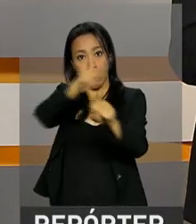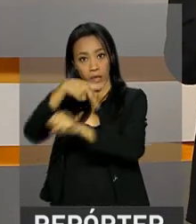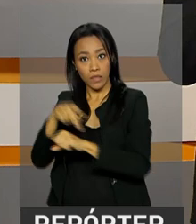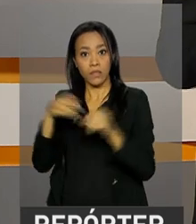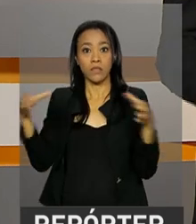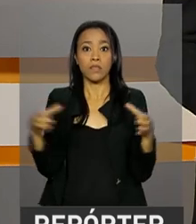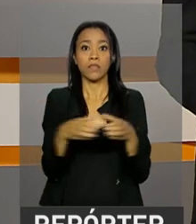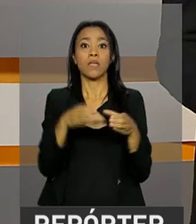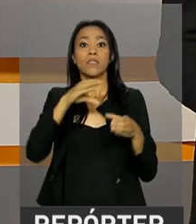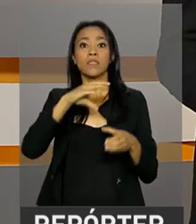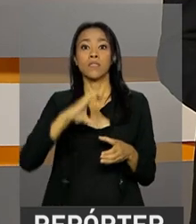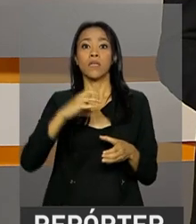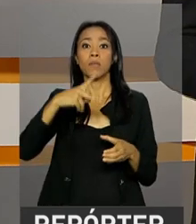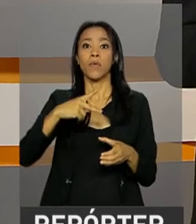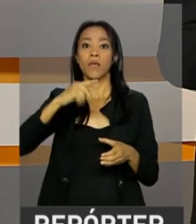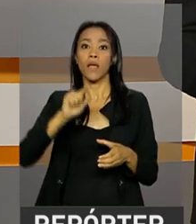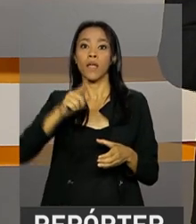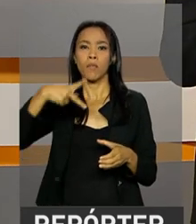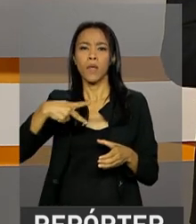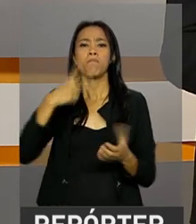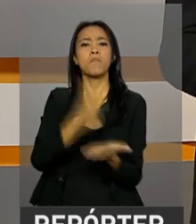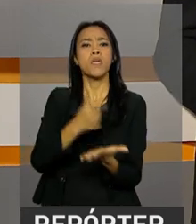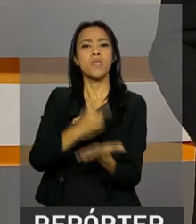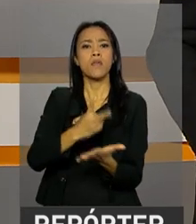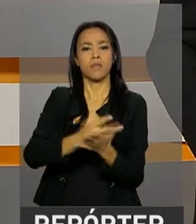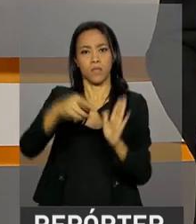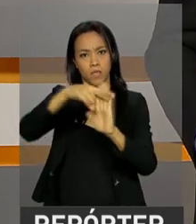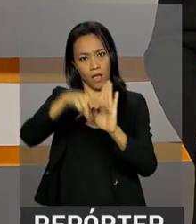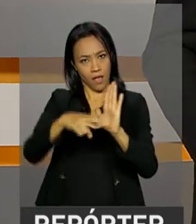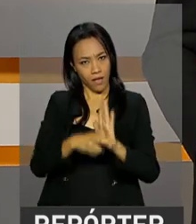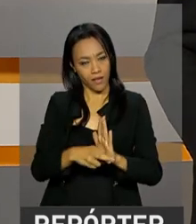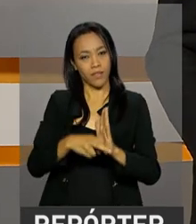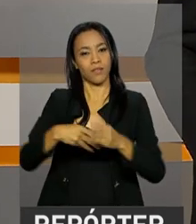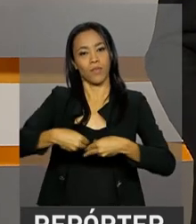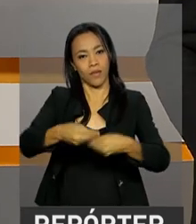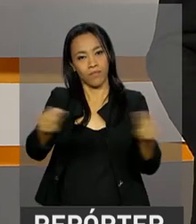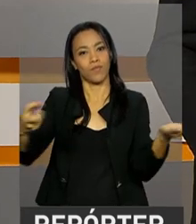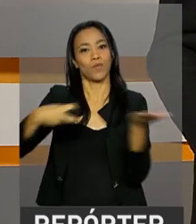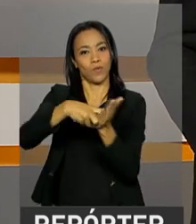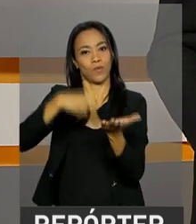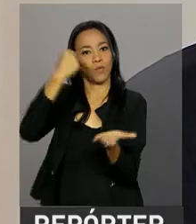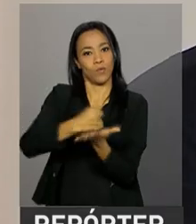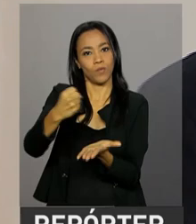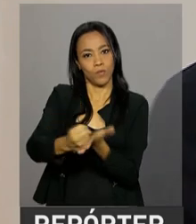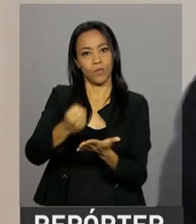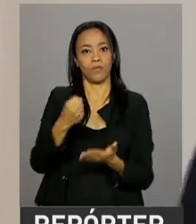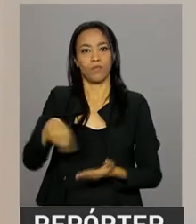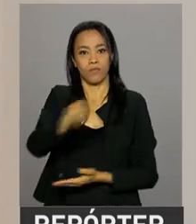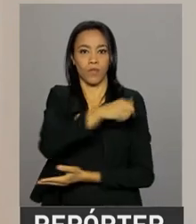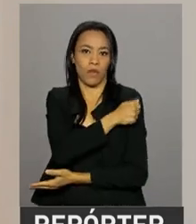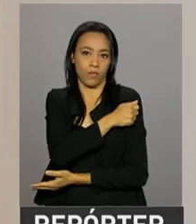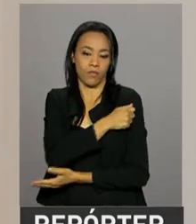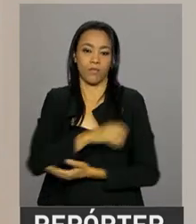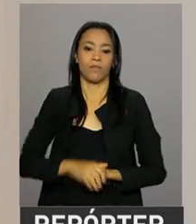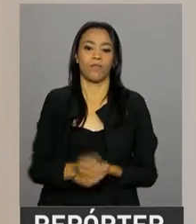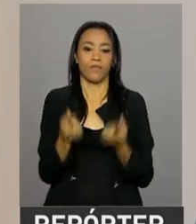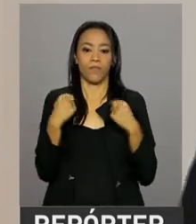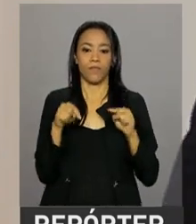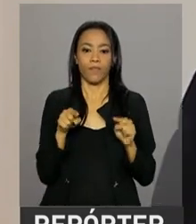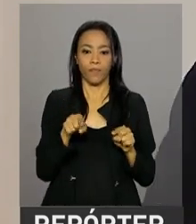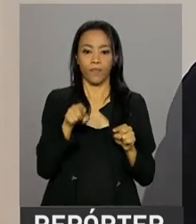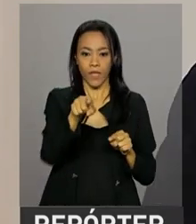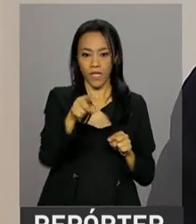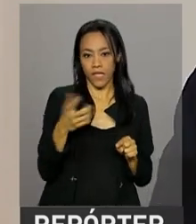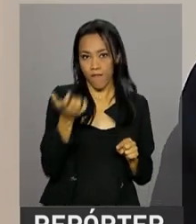adotem as mesmas regras de emissão do visto para estudantes isso nós estamos na verdade